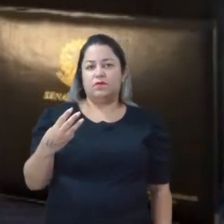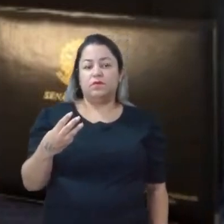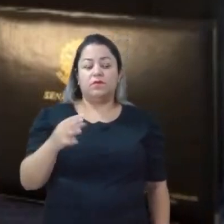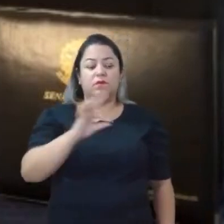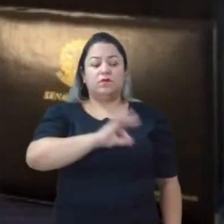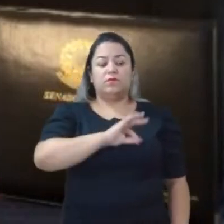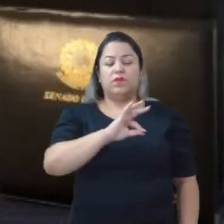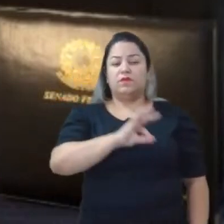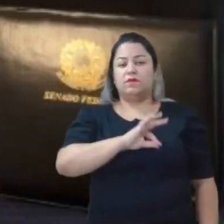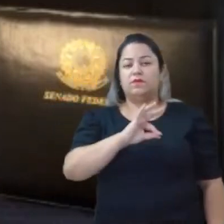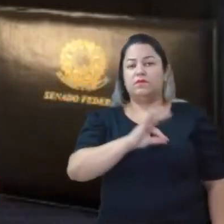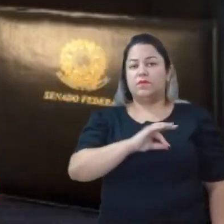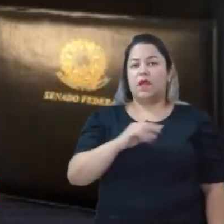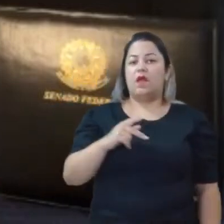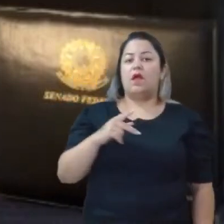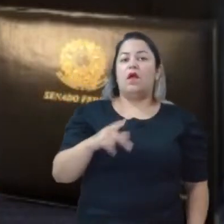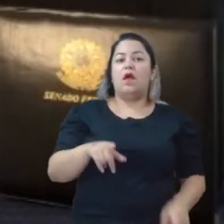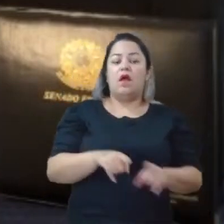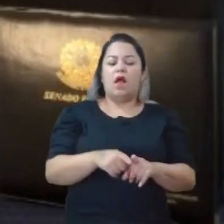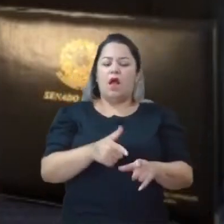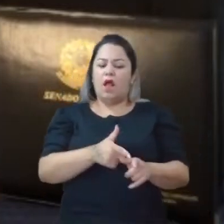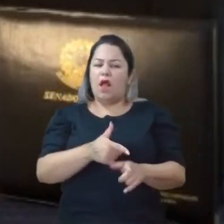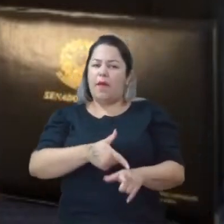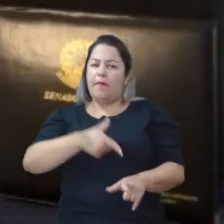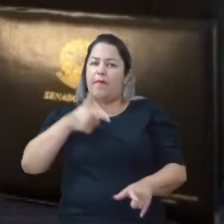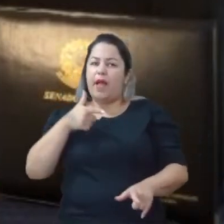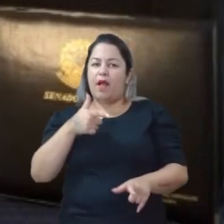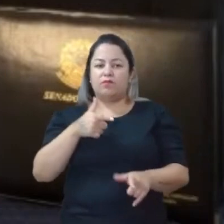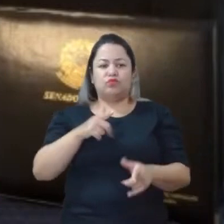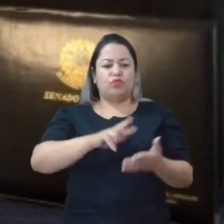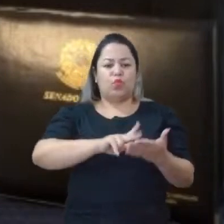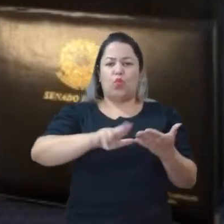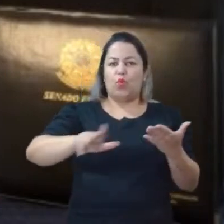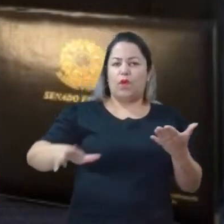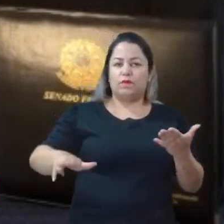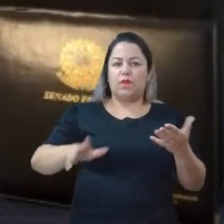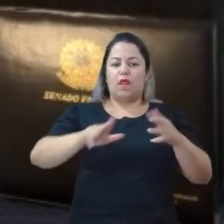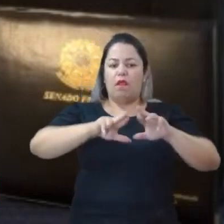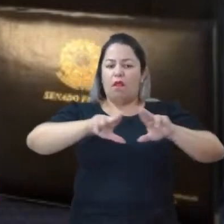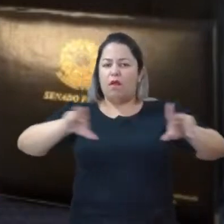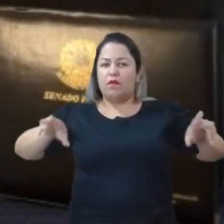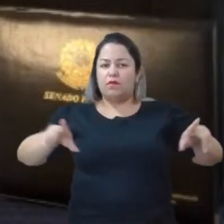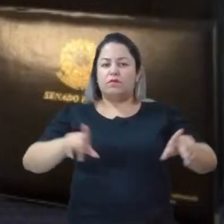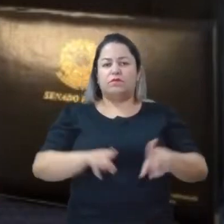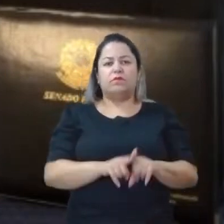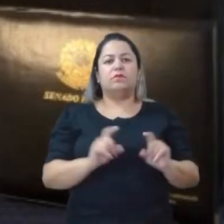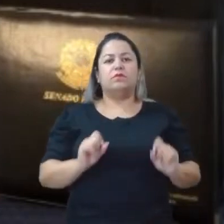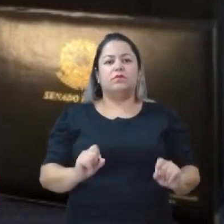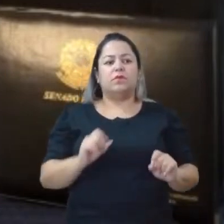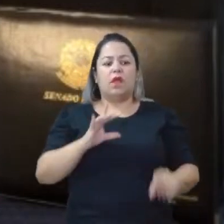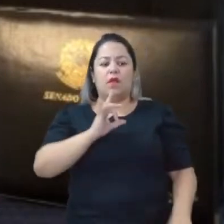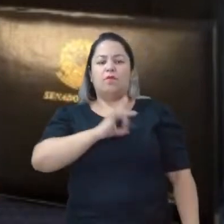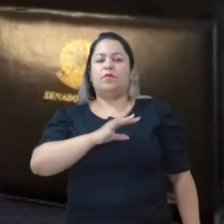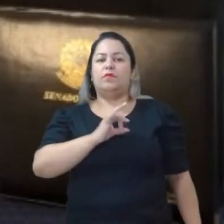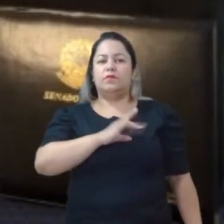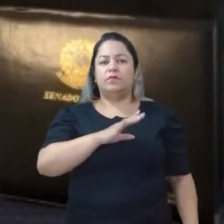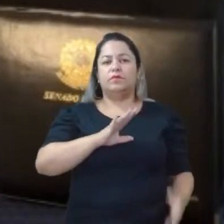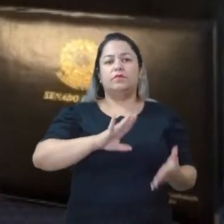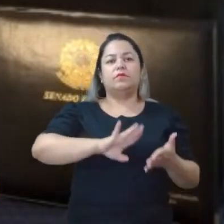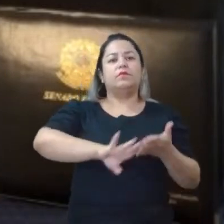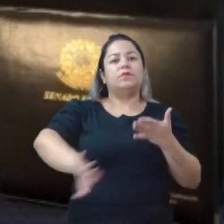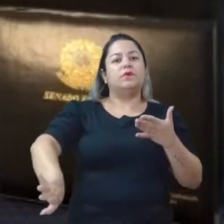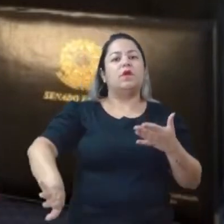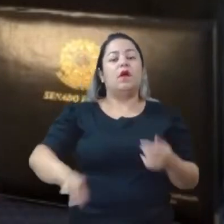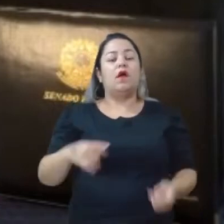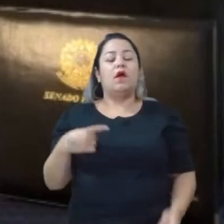policiais militares armados com fuzil, com pistola, para intimidar e para tirar a nossa campanha da